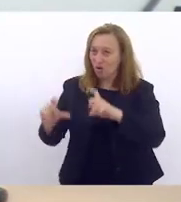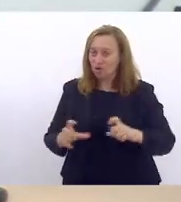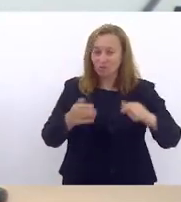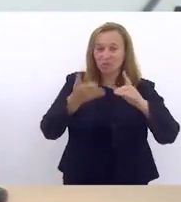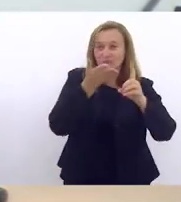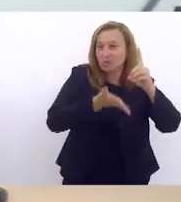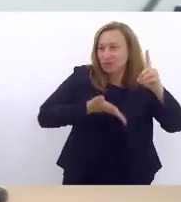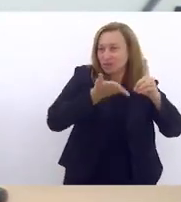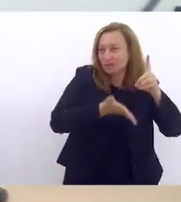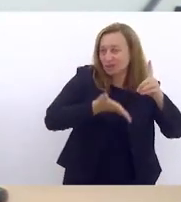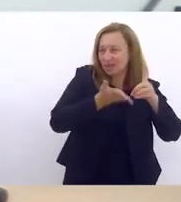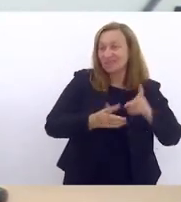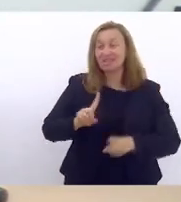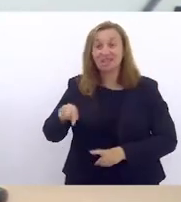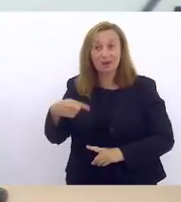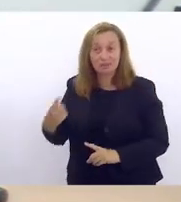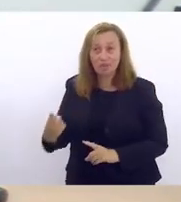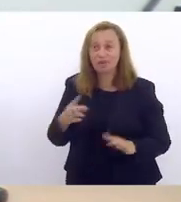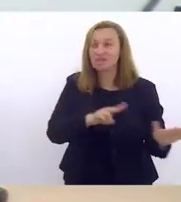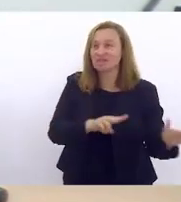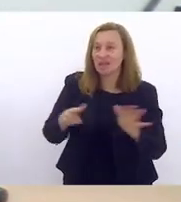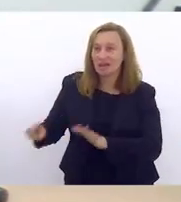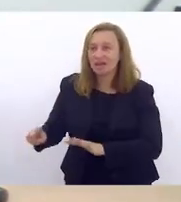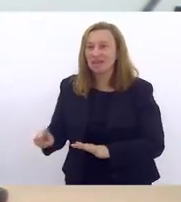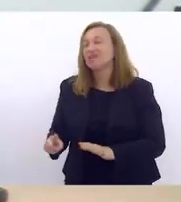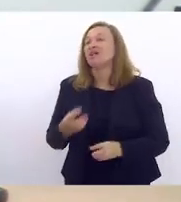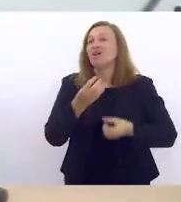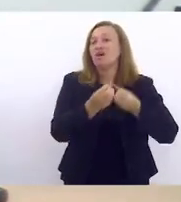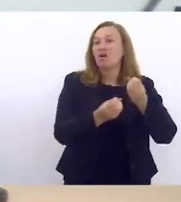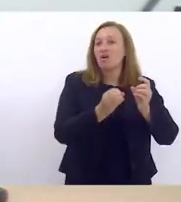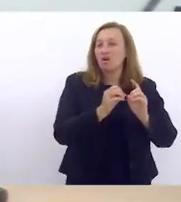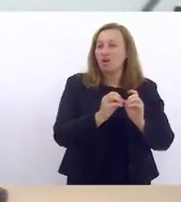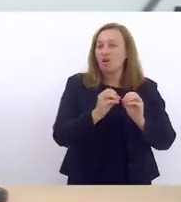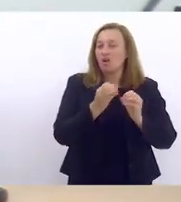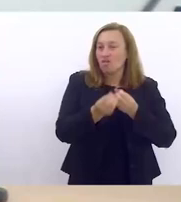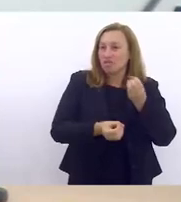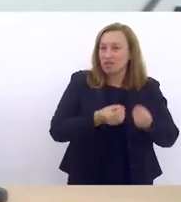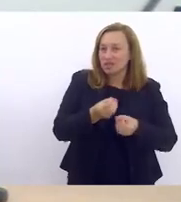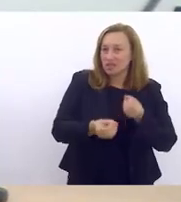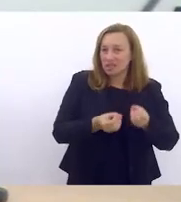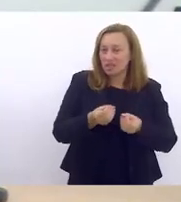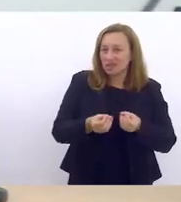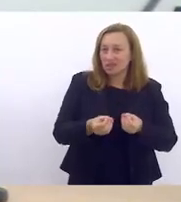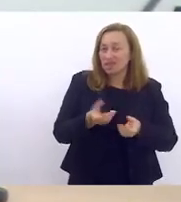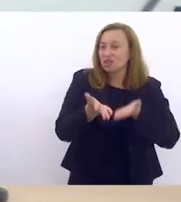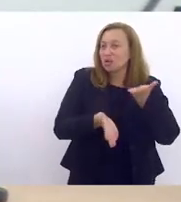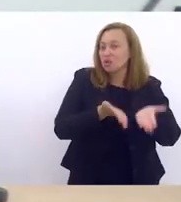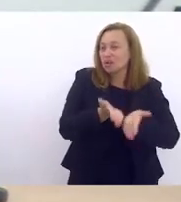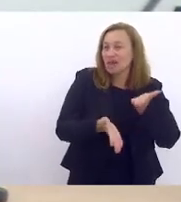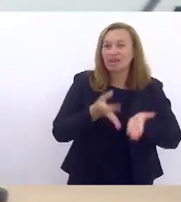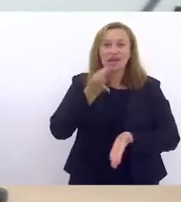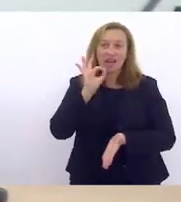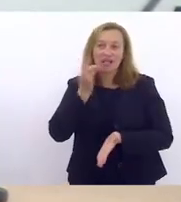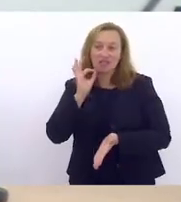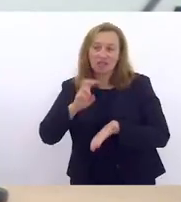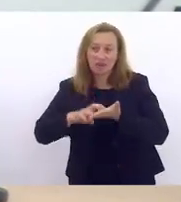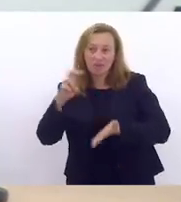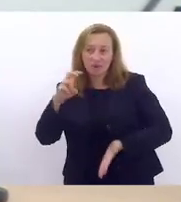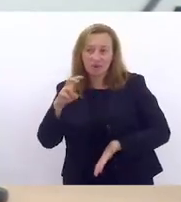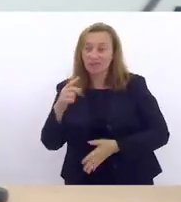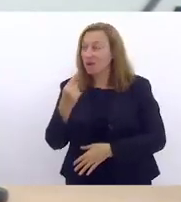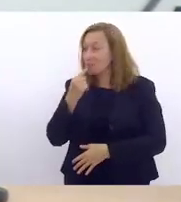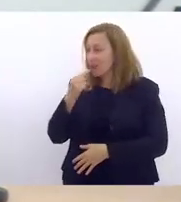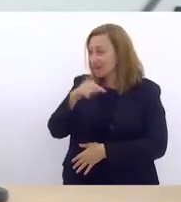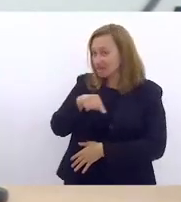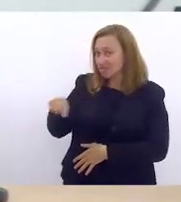sede. Depois, nós tivemos essa semana uma oficina de autocuidado e yoga com café da manhã lá na sede, que fica aqui pertinho, na Teófilo Otoni. Para